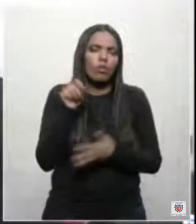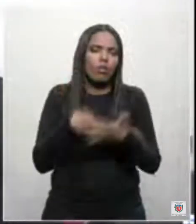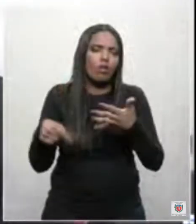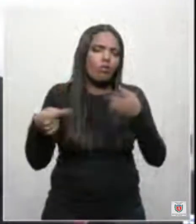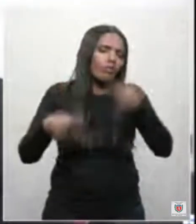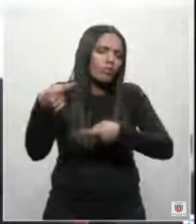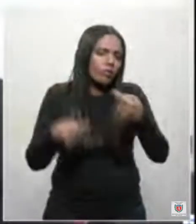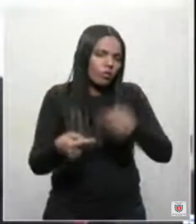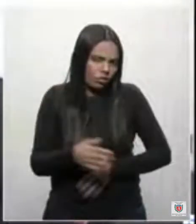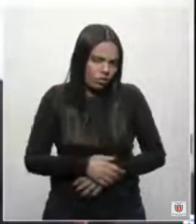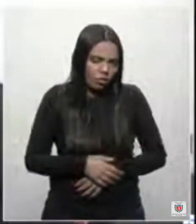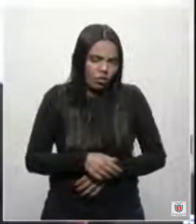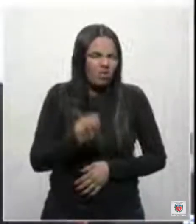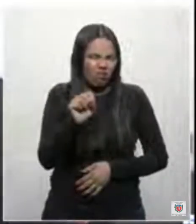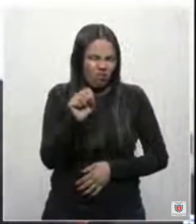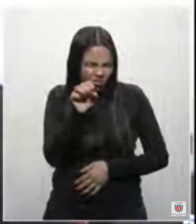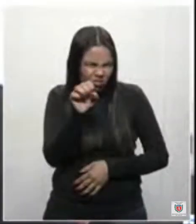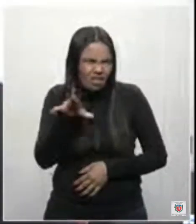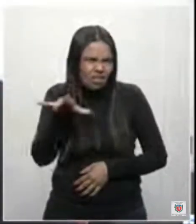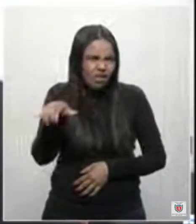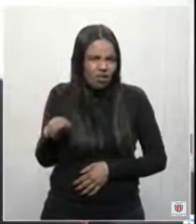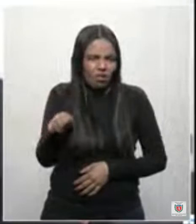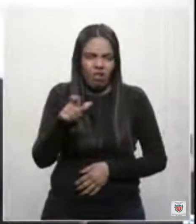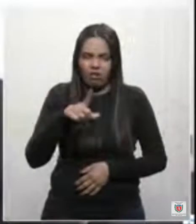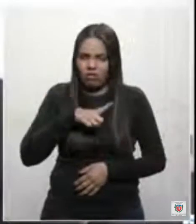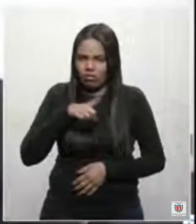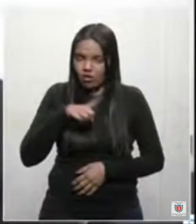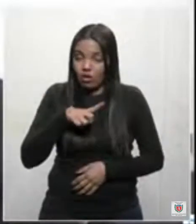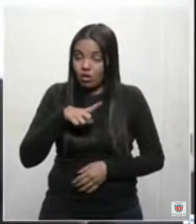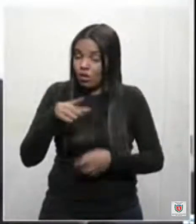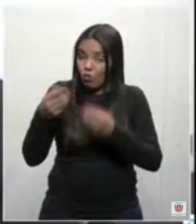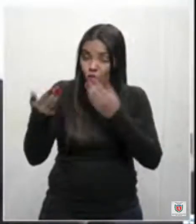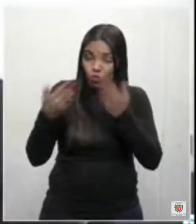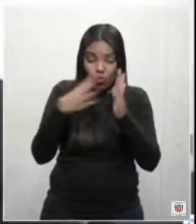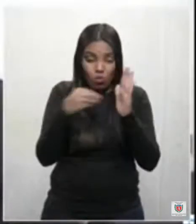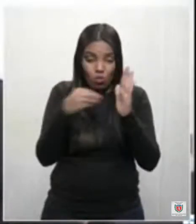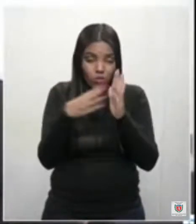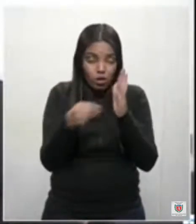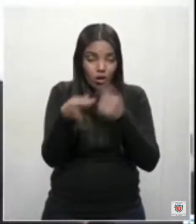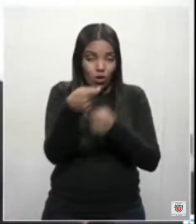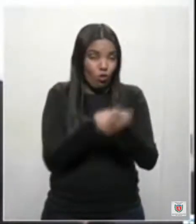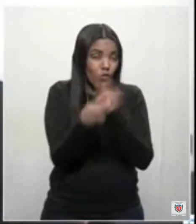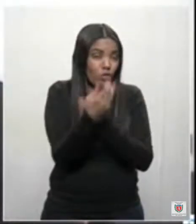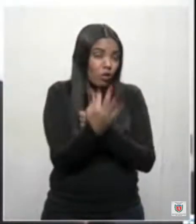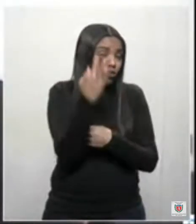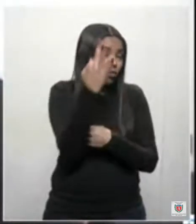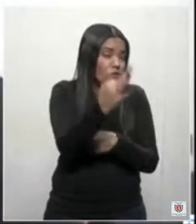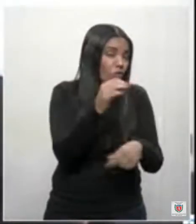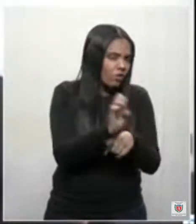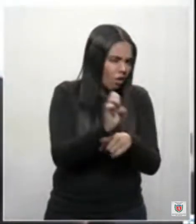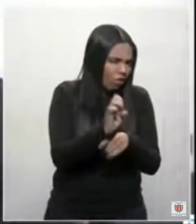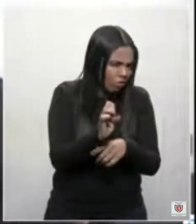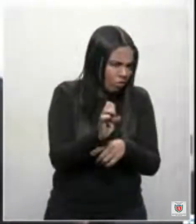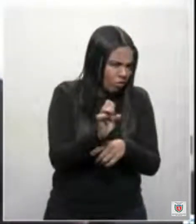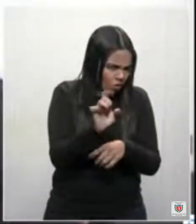essa pergunta, essa constatação, vai de encontro ao modelo da concepção econômica que o Estado vai adotar, secretário? Fica